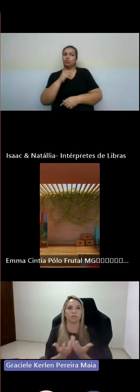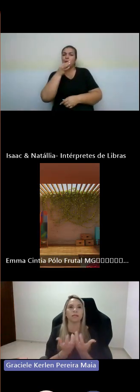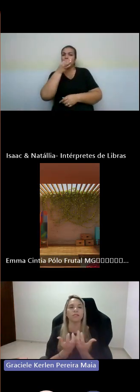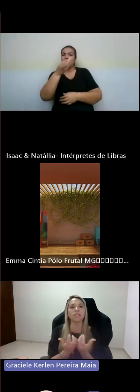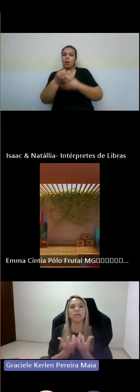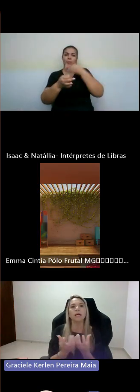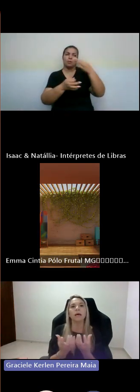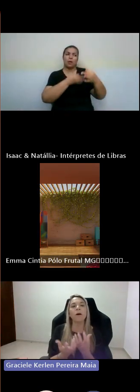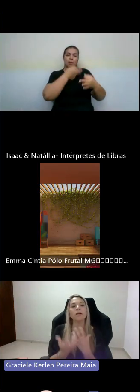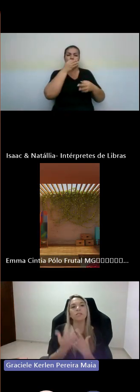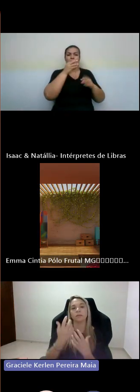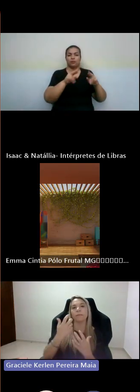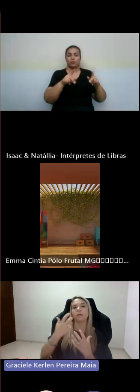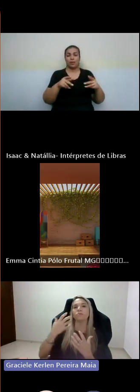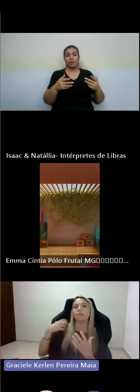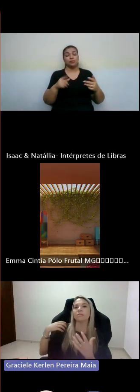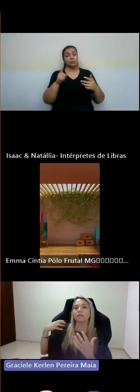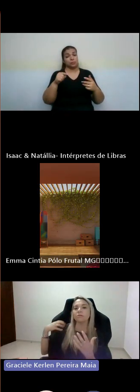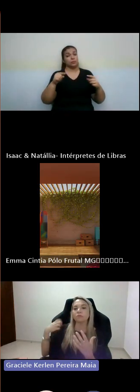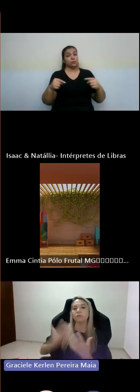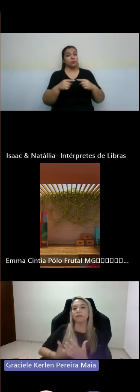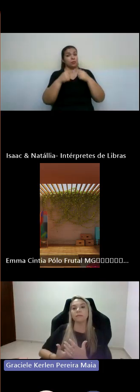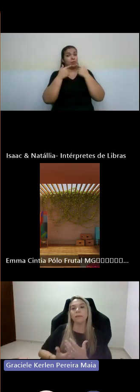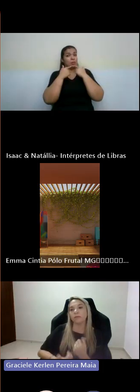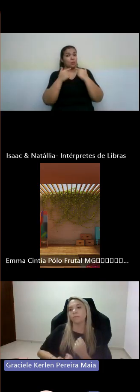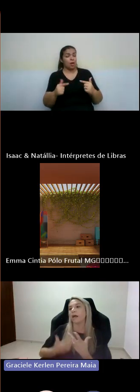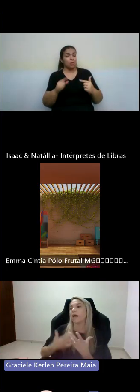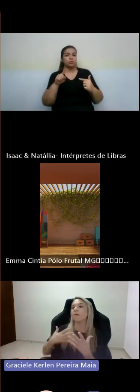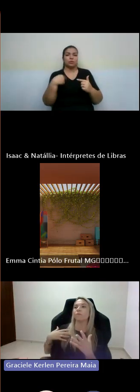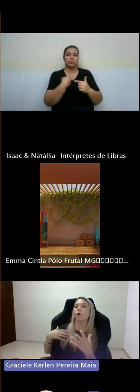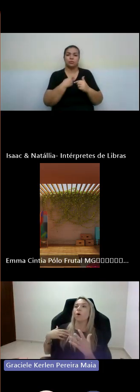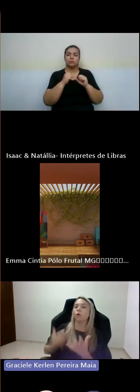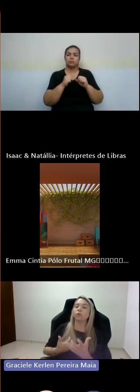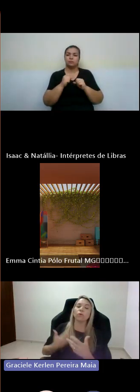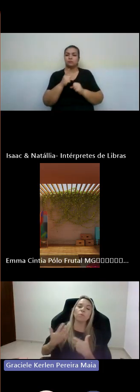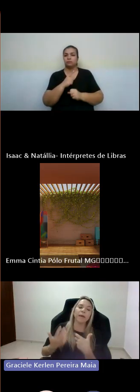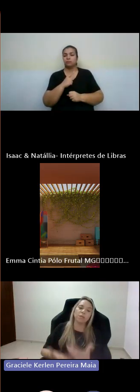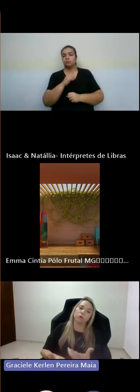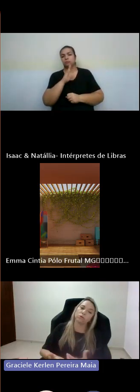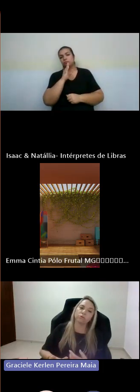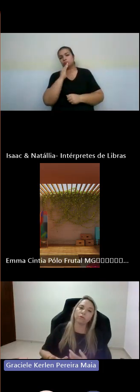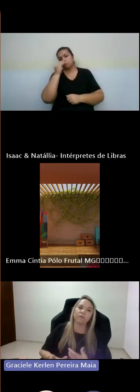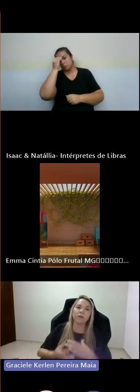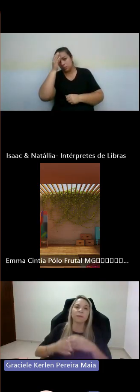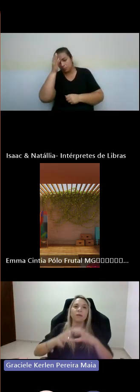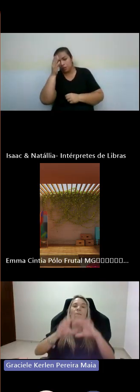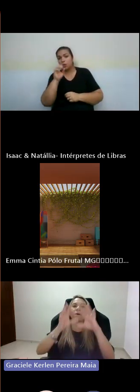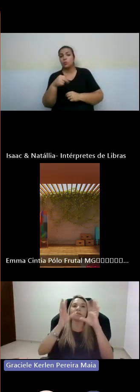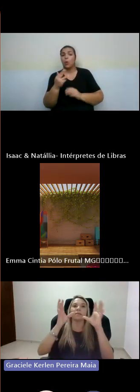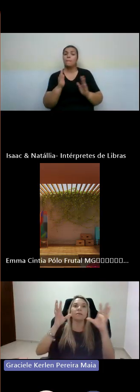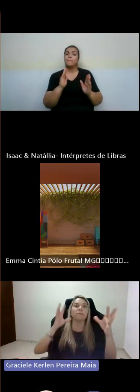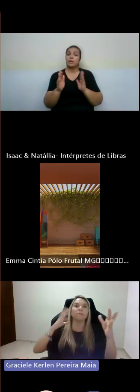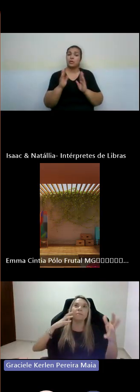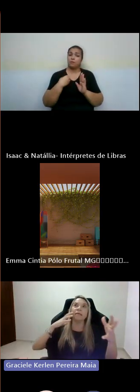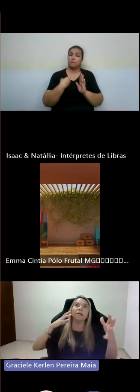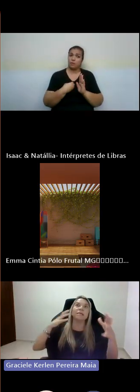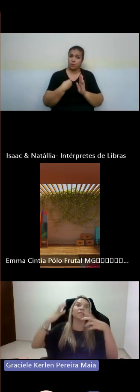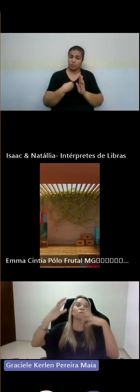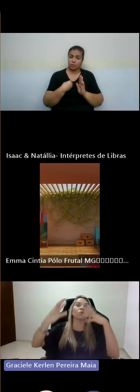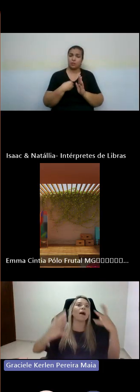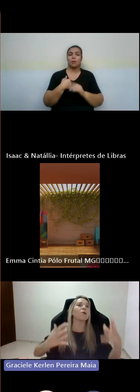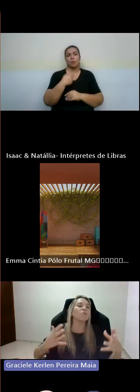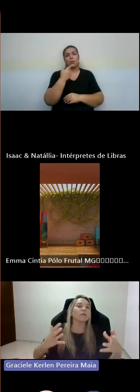permite isso, que a gente pode também utilizar do nosso conhecimento prévio ou de algum período que eu estou vivendo para que eu possa ir